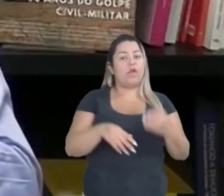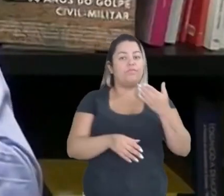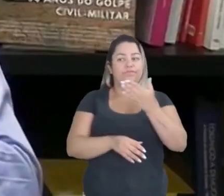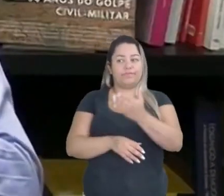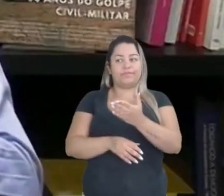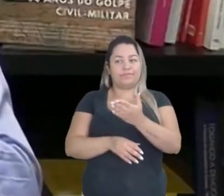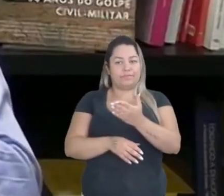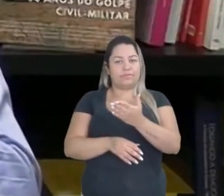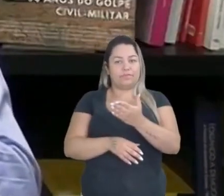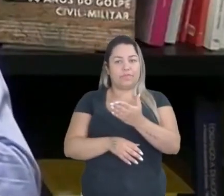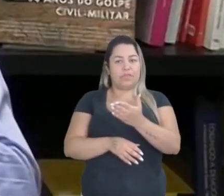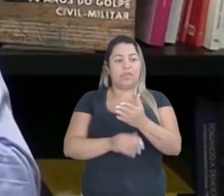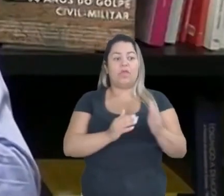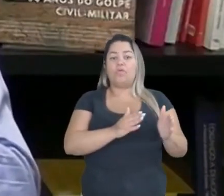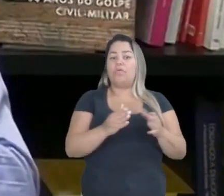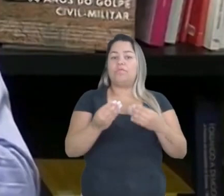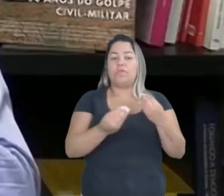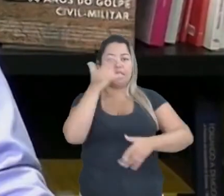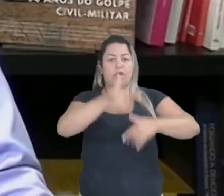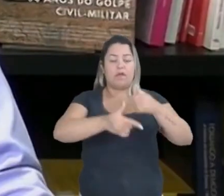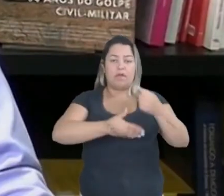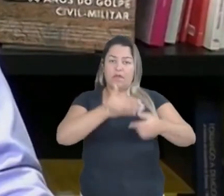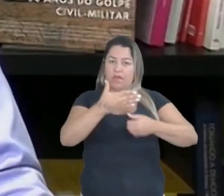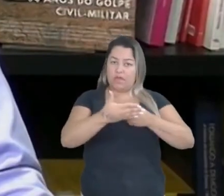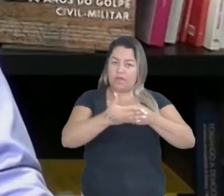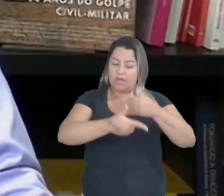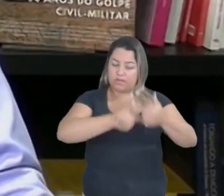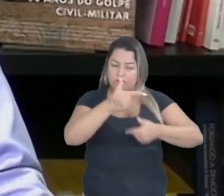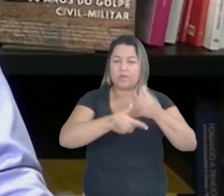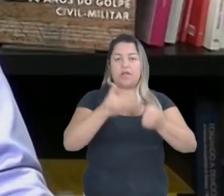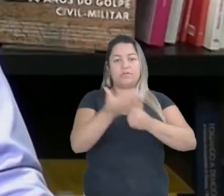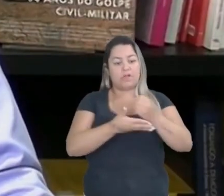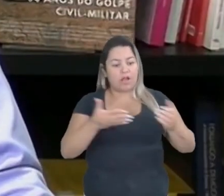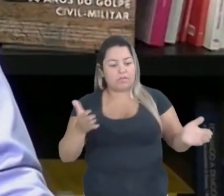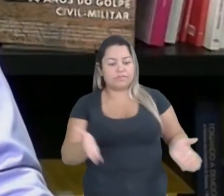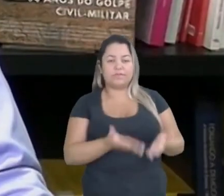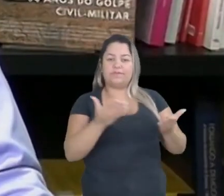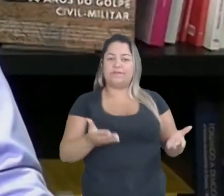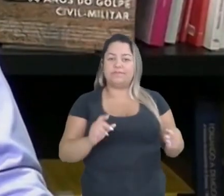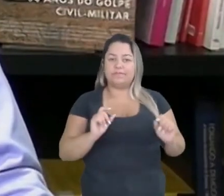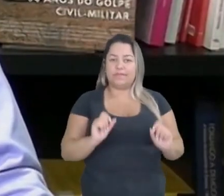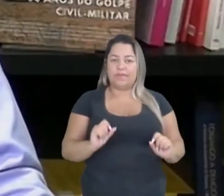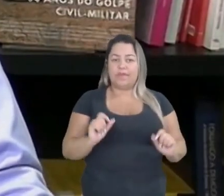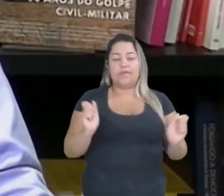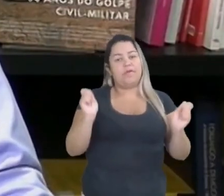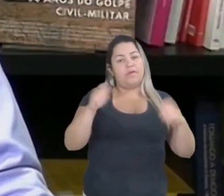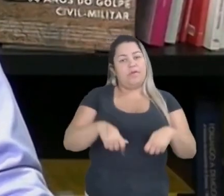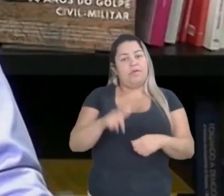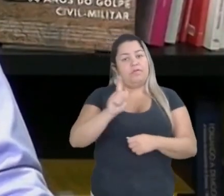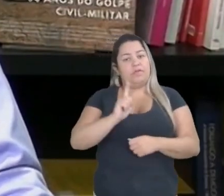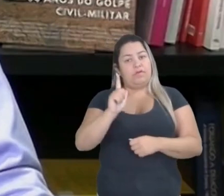aqui, Passo a Passo para o Trabalho de Base. É preciso ter uma causa motivadora, é preciso você ter